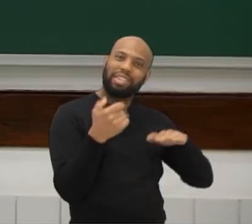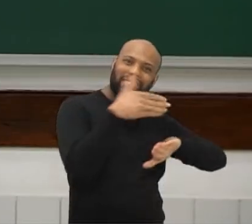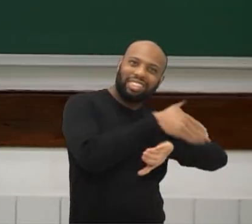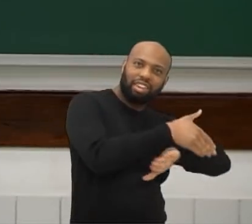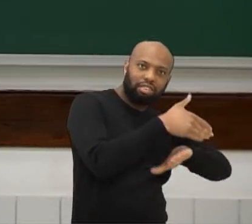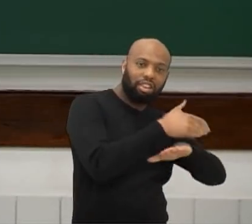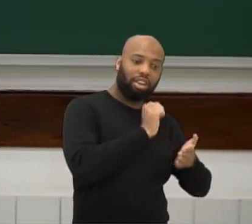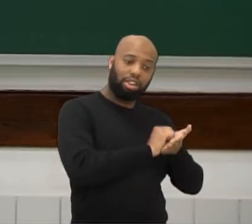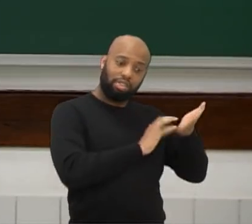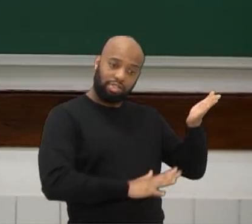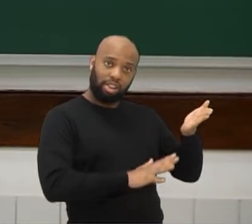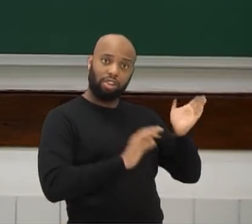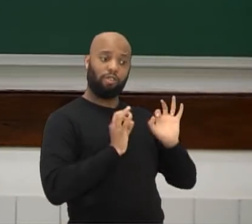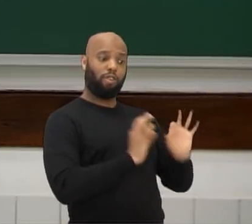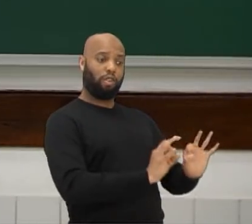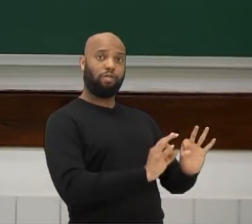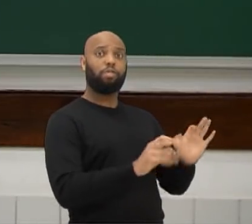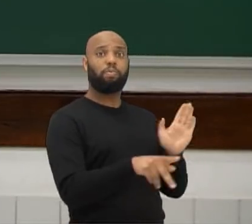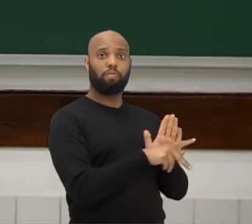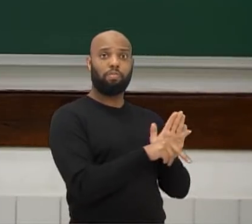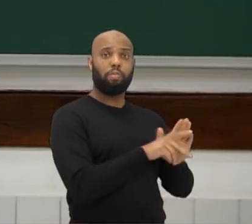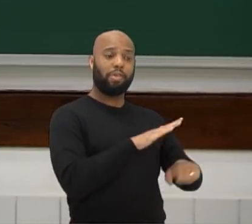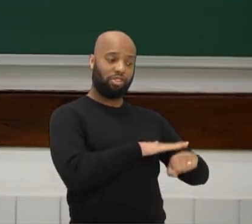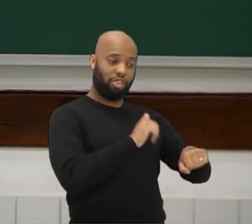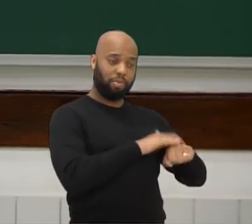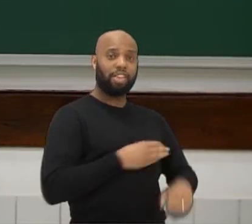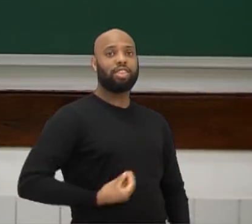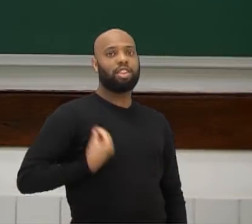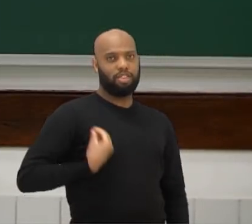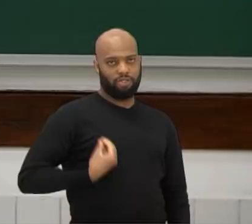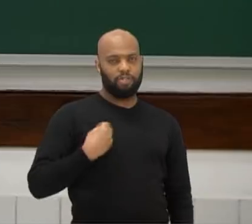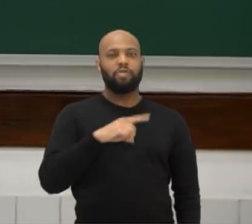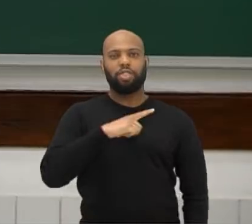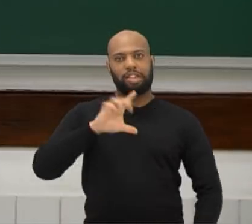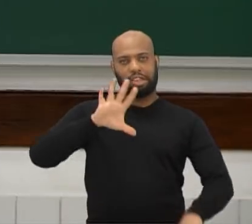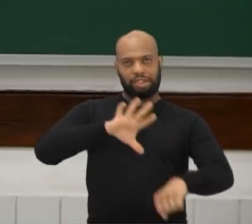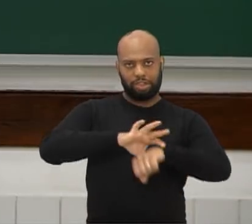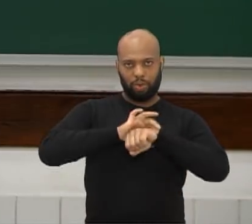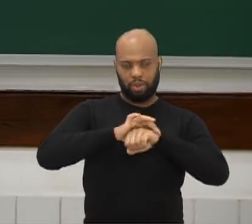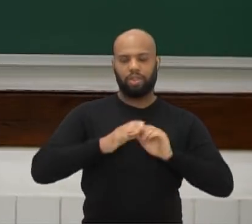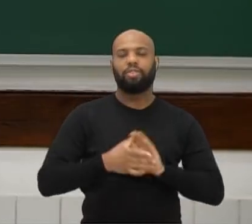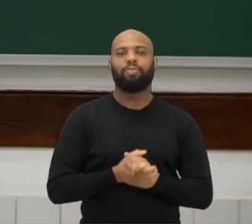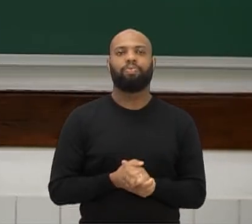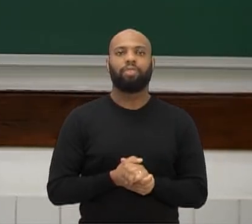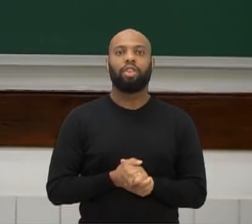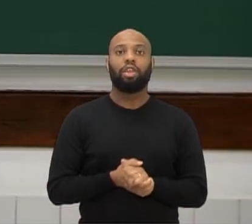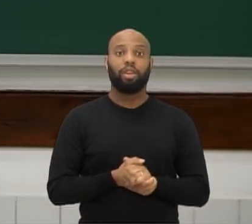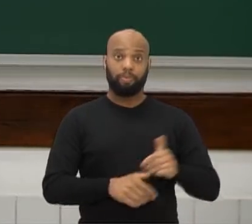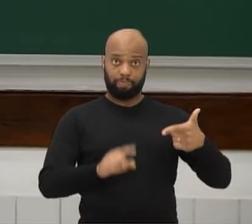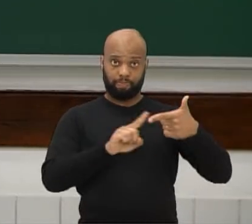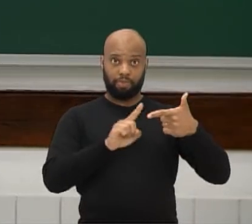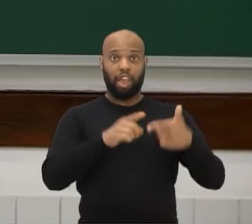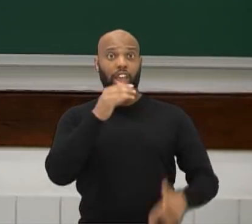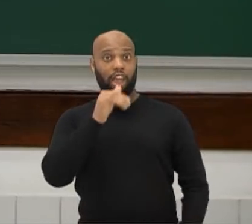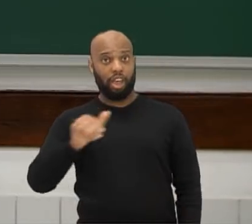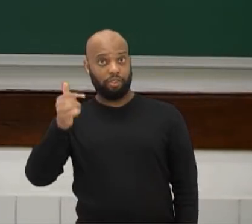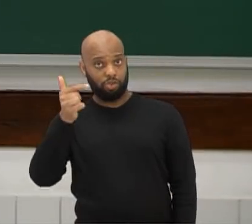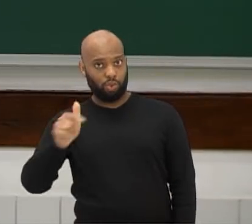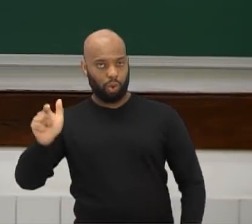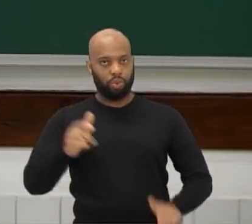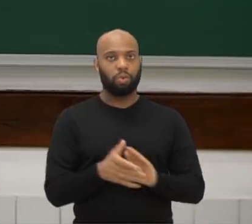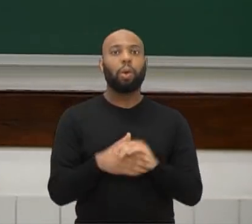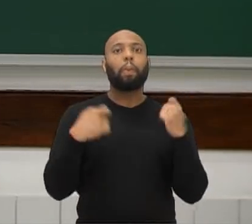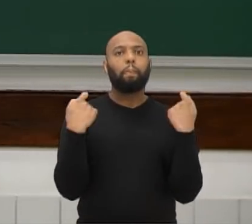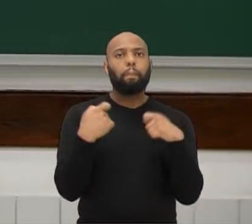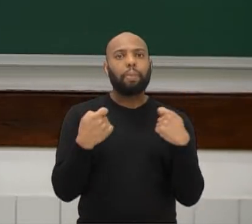atividade e confirme a sua frequência para que você possa estar aí presente das aulas. Outro aviso importante, não